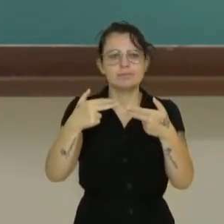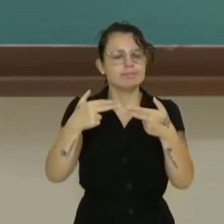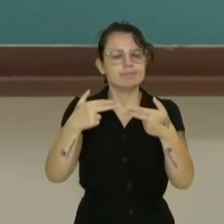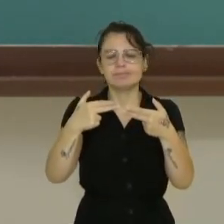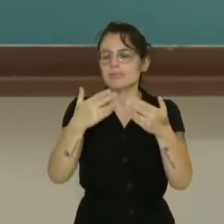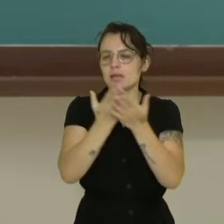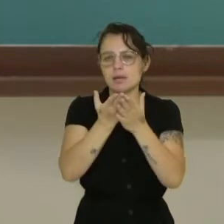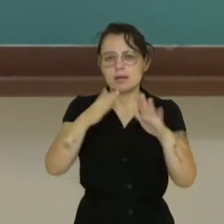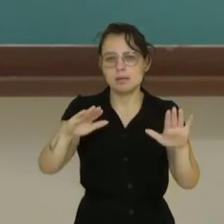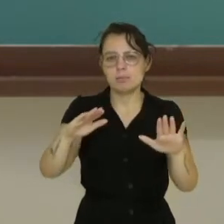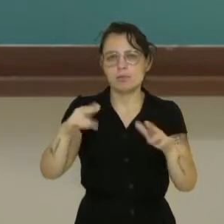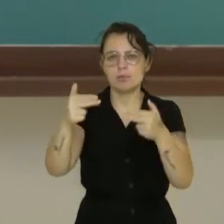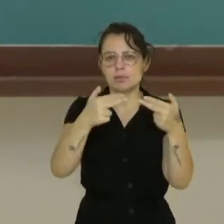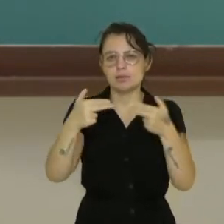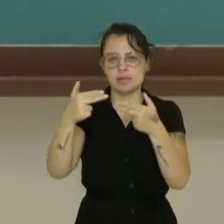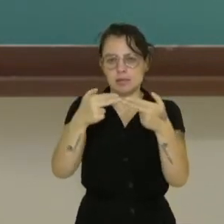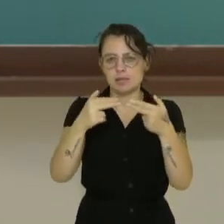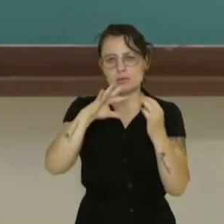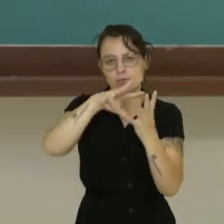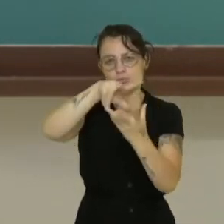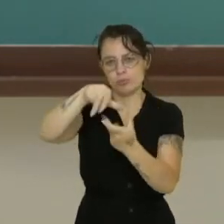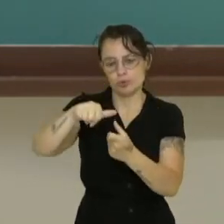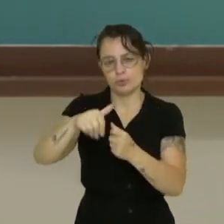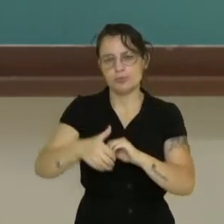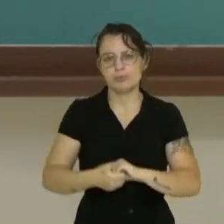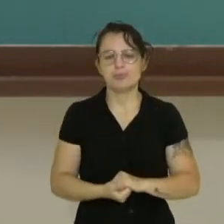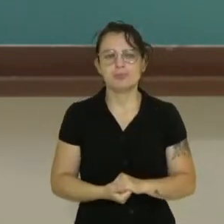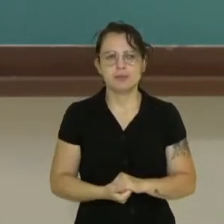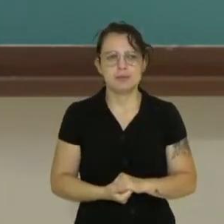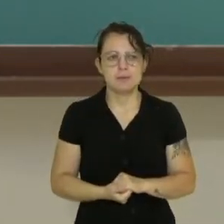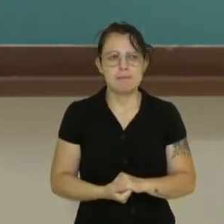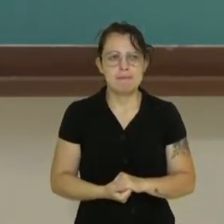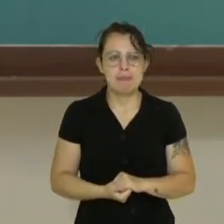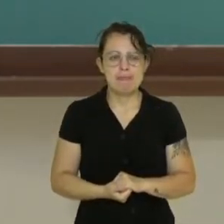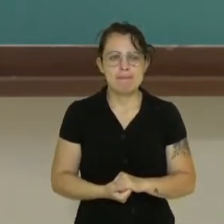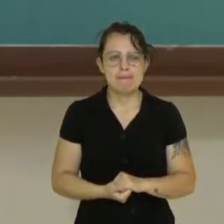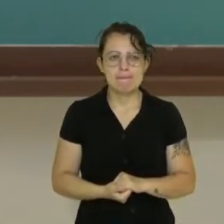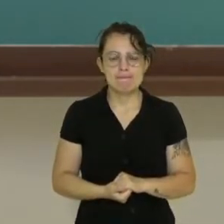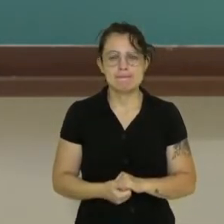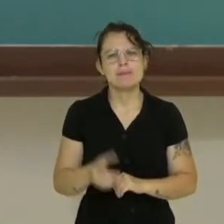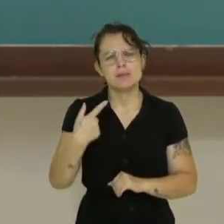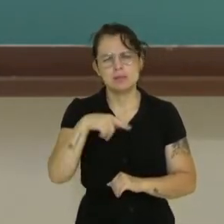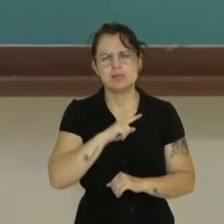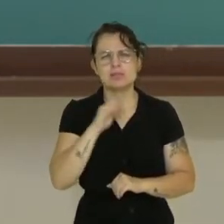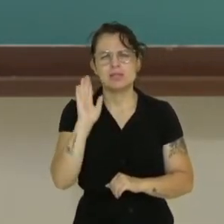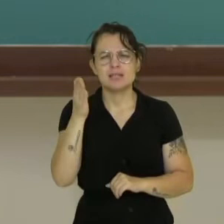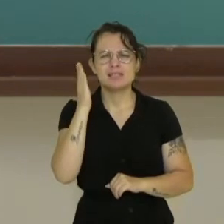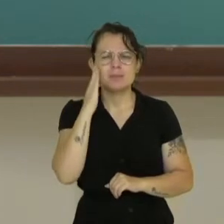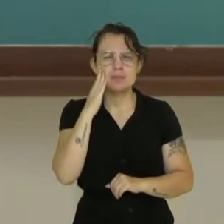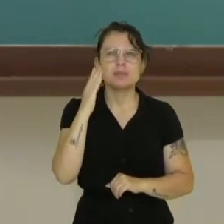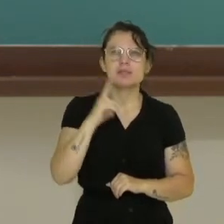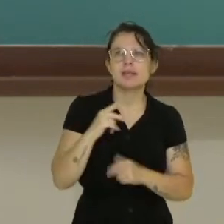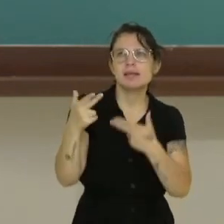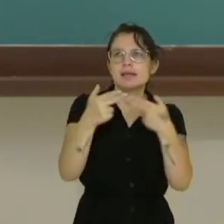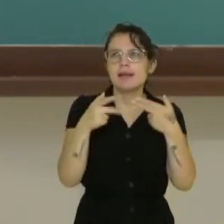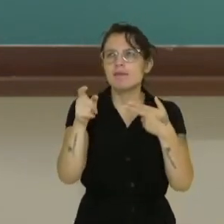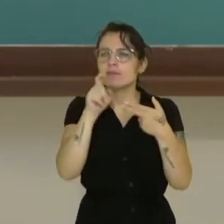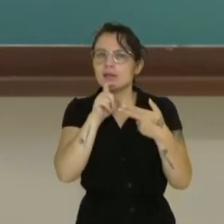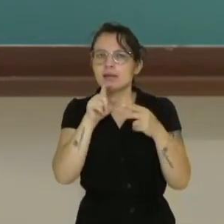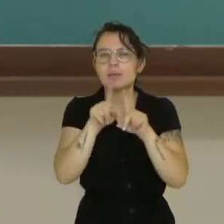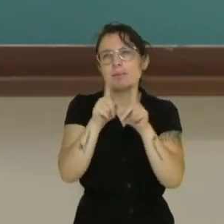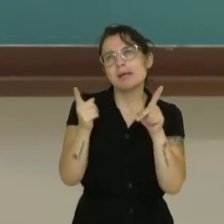uma guerra que envolvesse o mundo inteiro daquela forma. Nós sabemos que aconteceu a ideia de Guerra Fria, mas ela